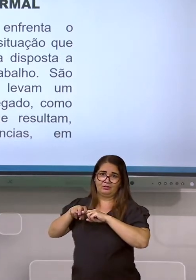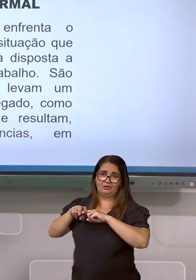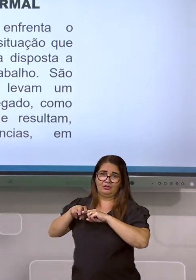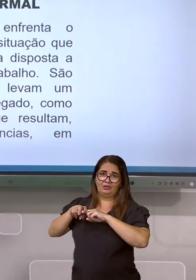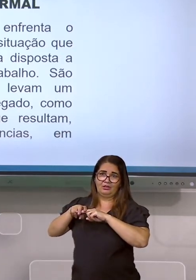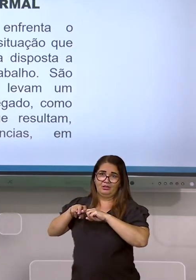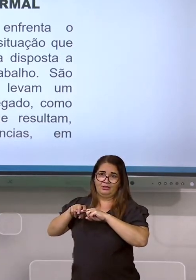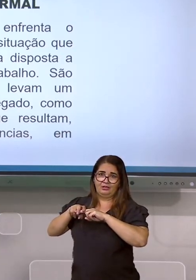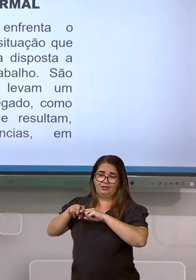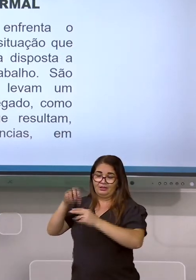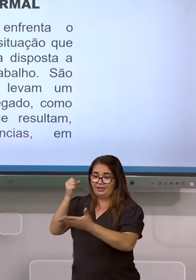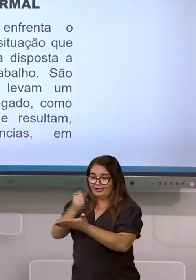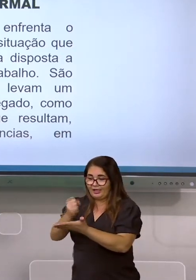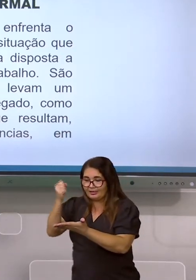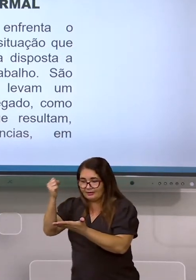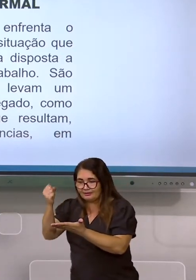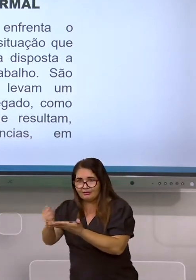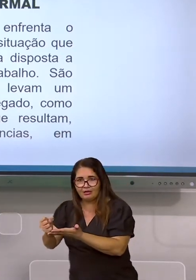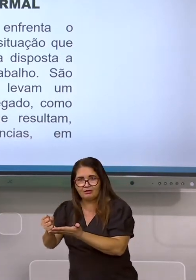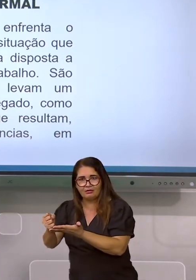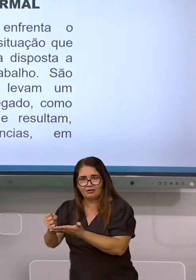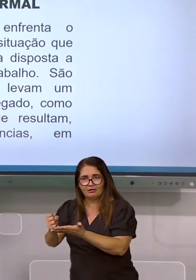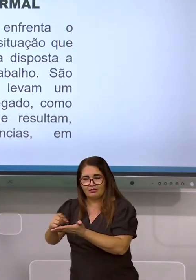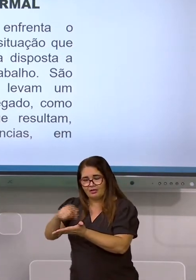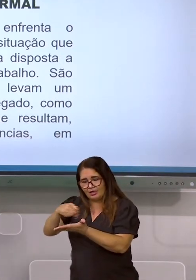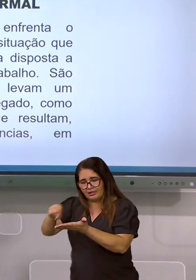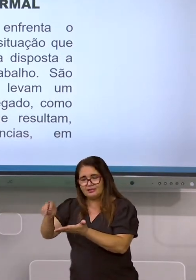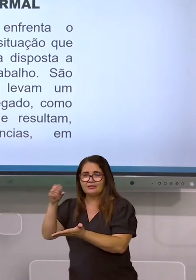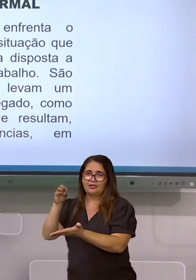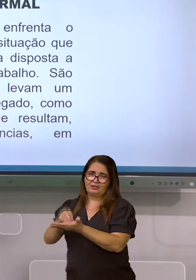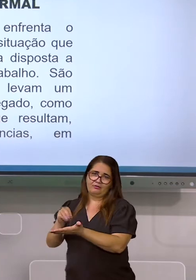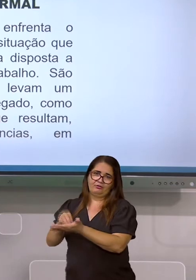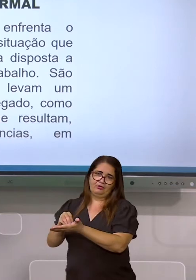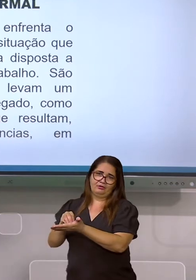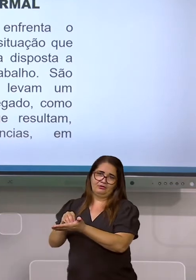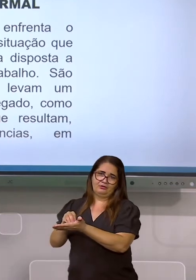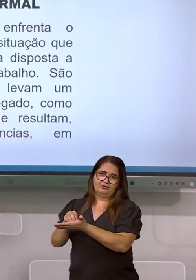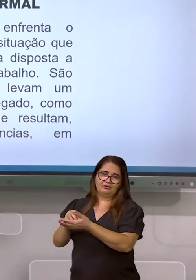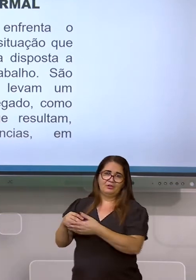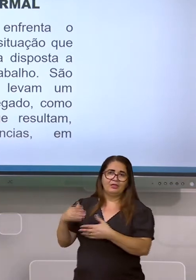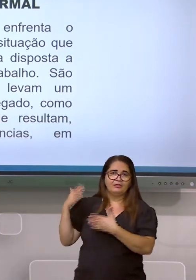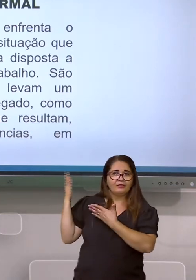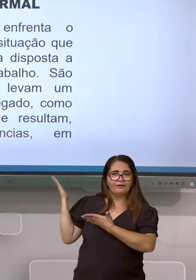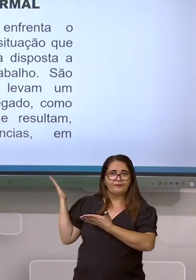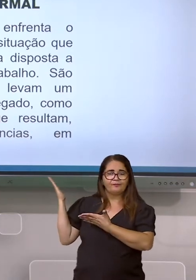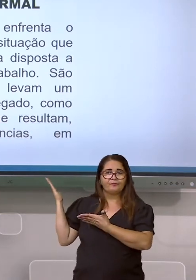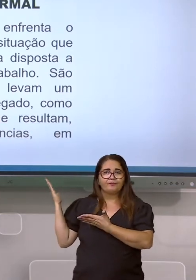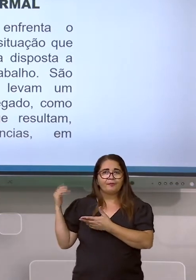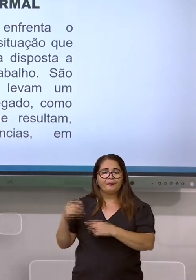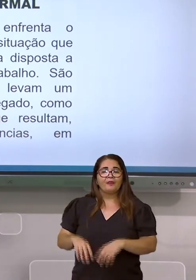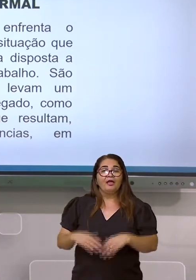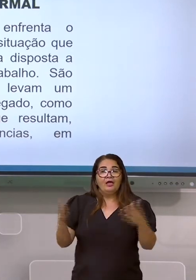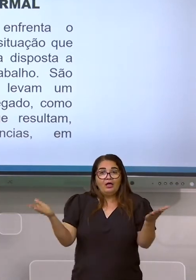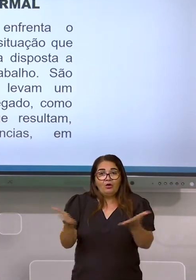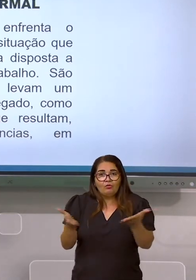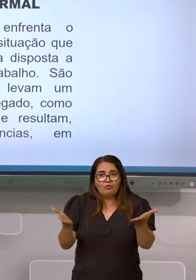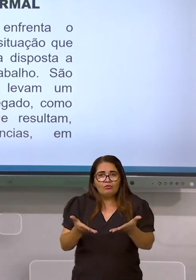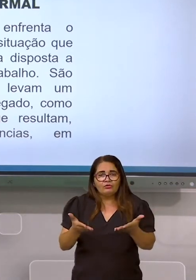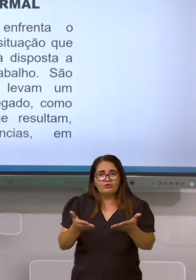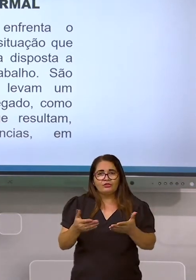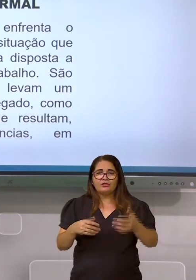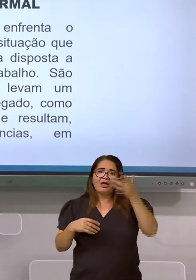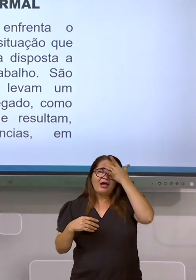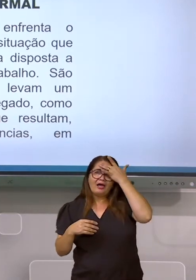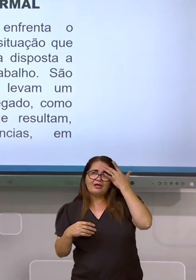desemprego, situação que ocorre quando uma pessoa disposta a trabalhar não encontra trabalho